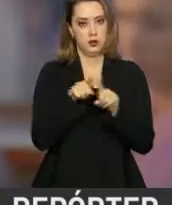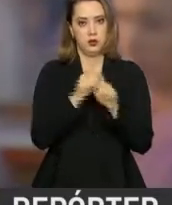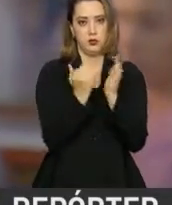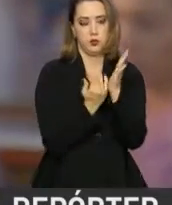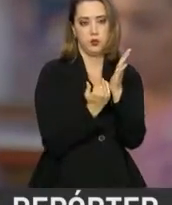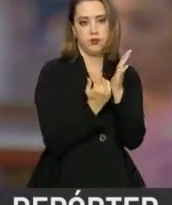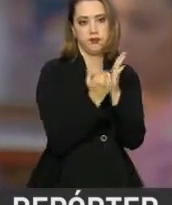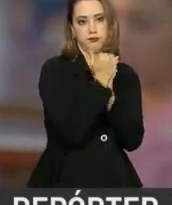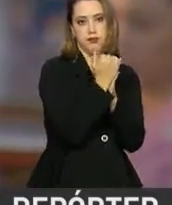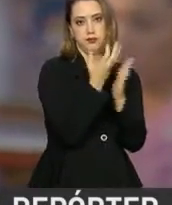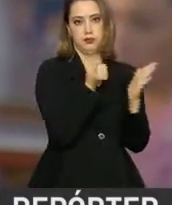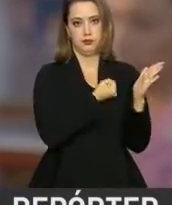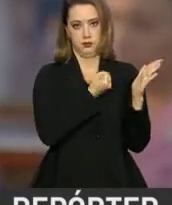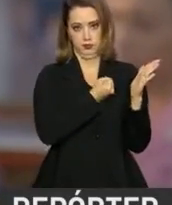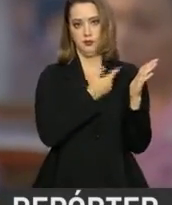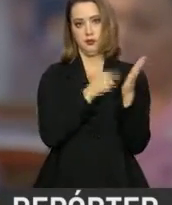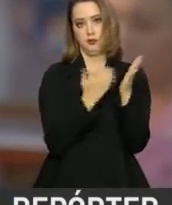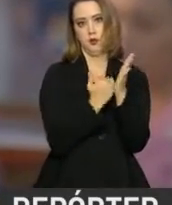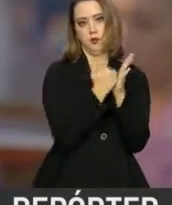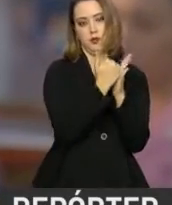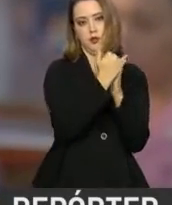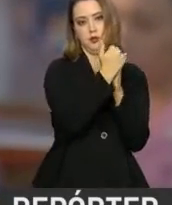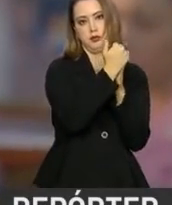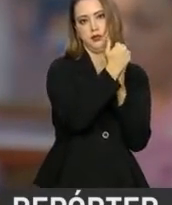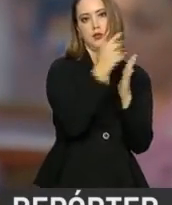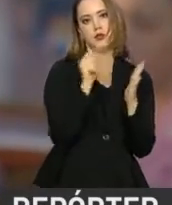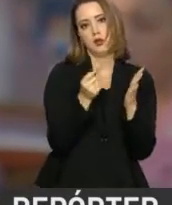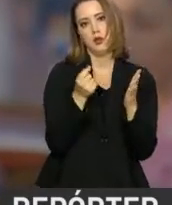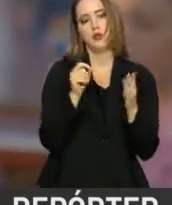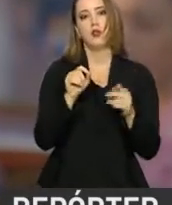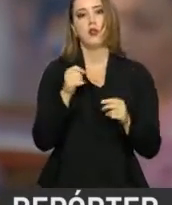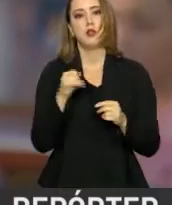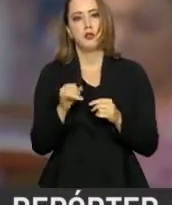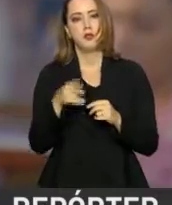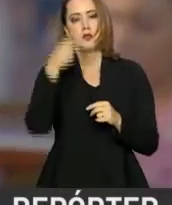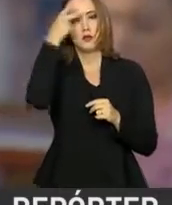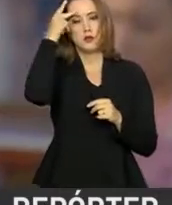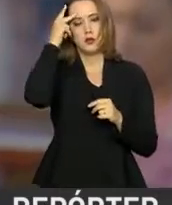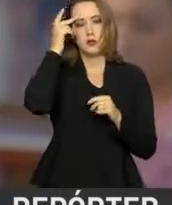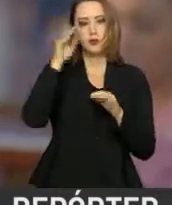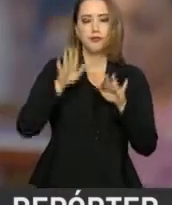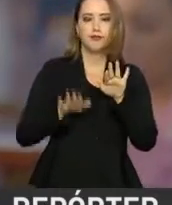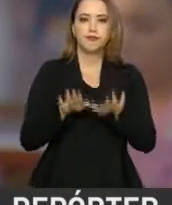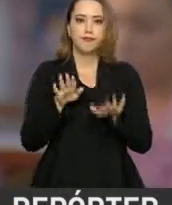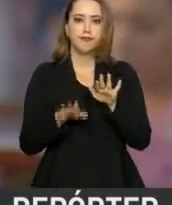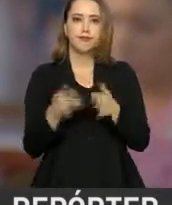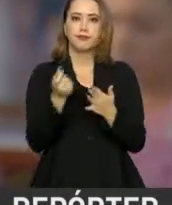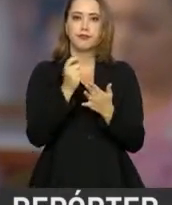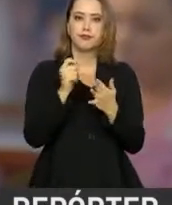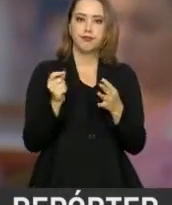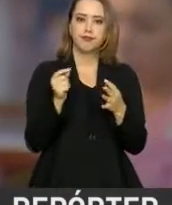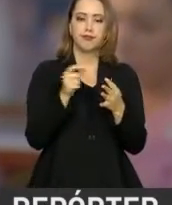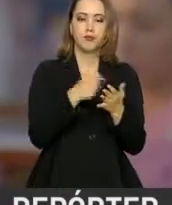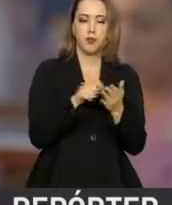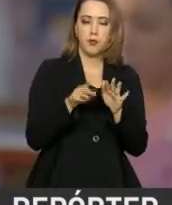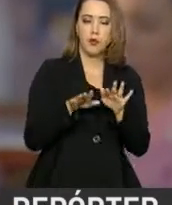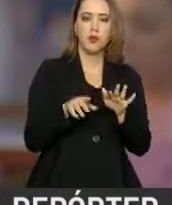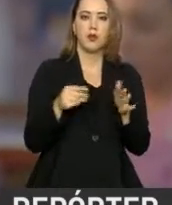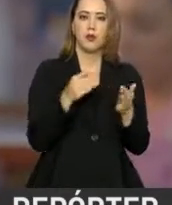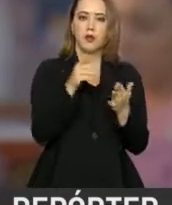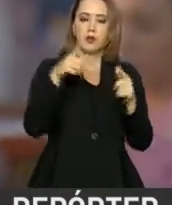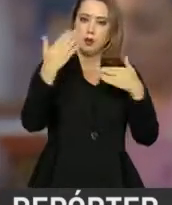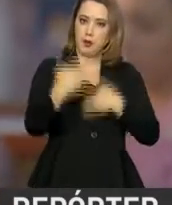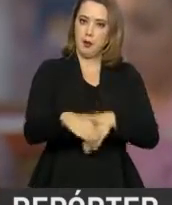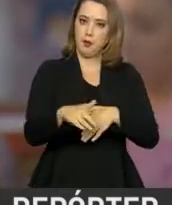pessoa tenha tido um de cimento um desempenho apenas médio é mediano na parte objetiva se ela consegue compor uma boa